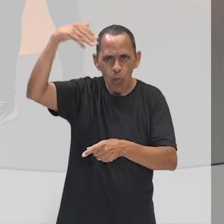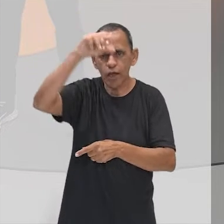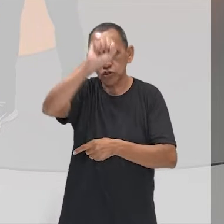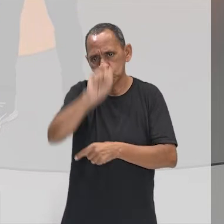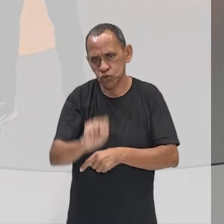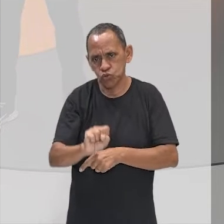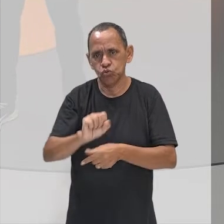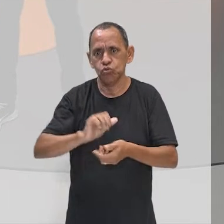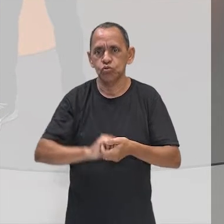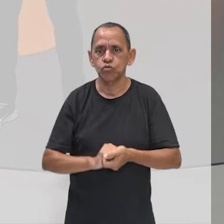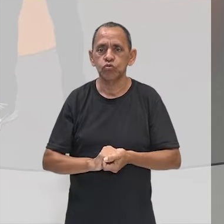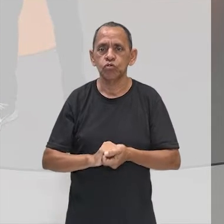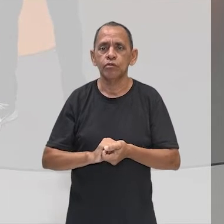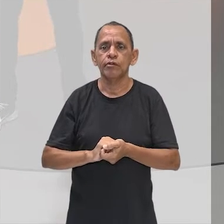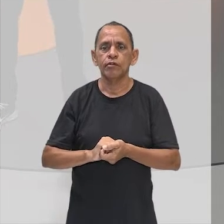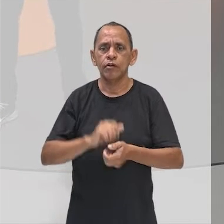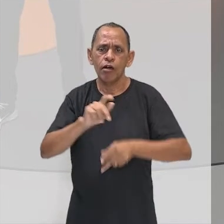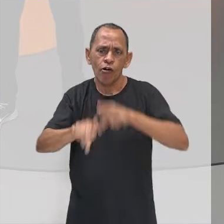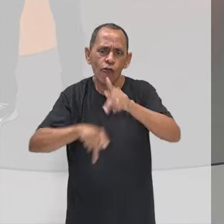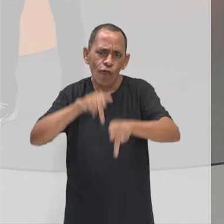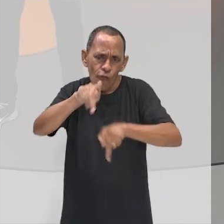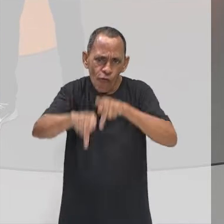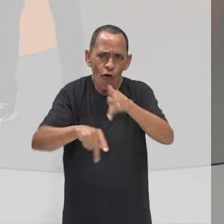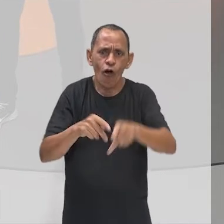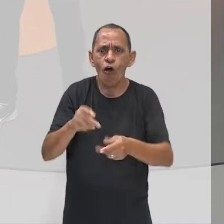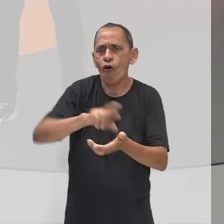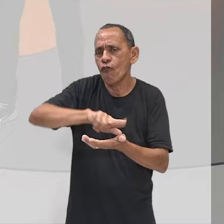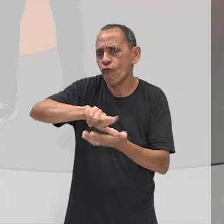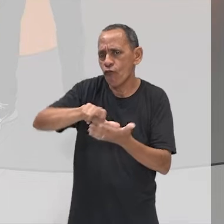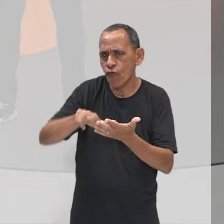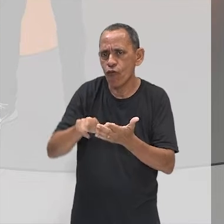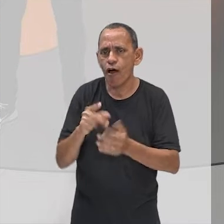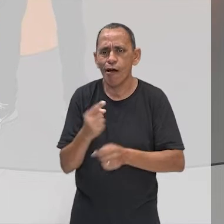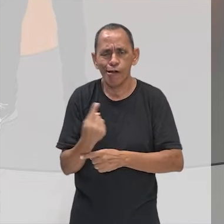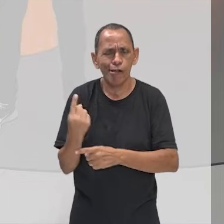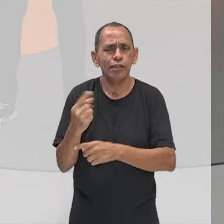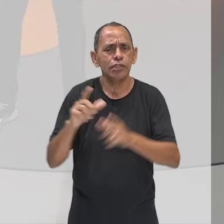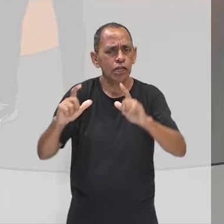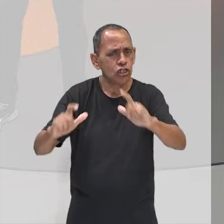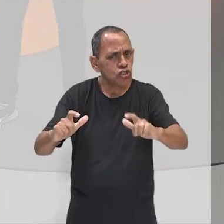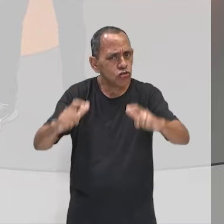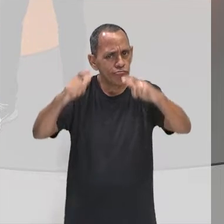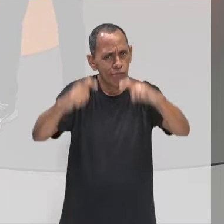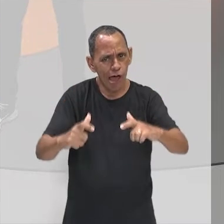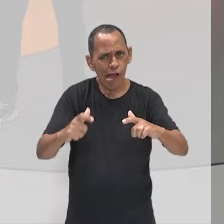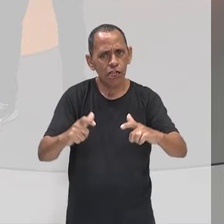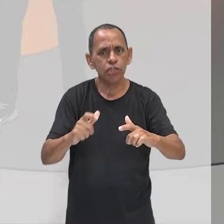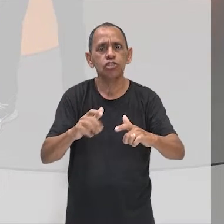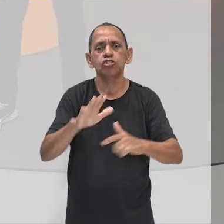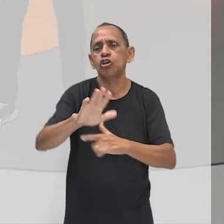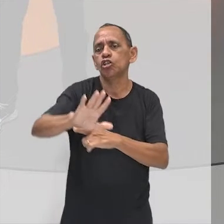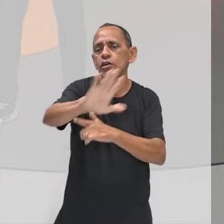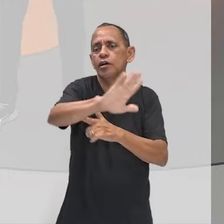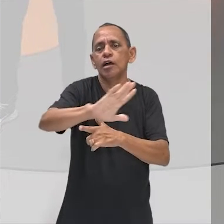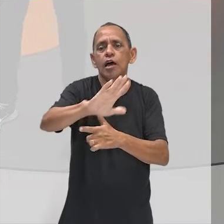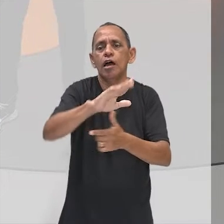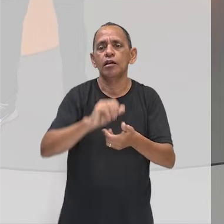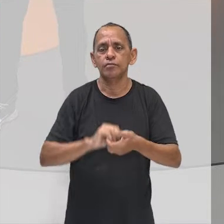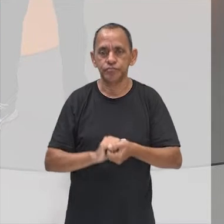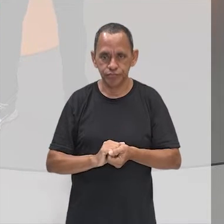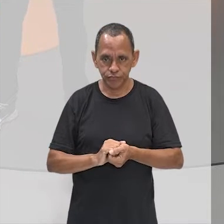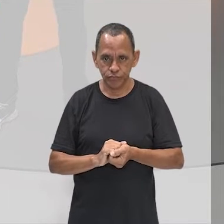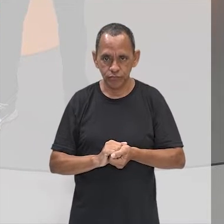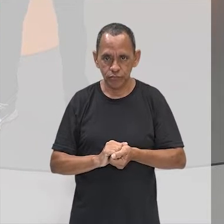ser estabelecidas aqui nessa região, tá? E aí, olha só, falando dessas civilizações,